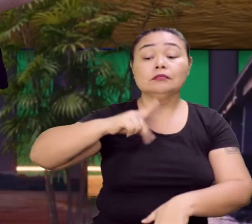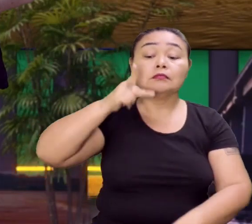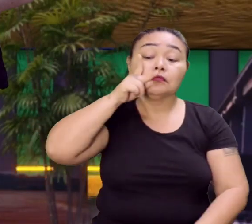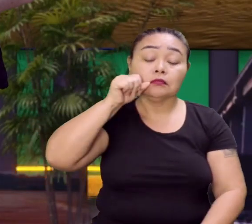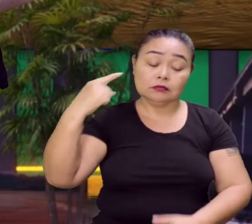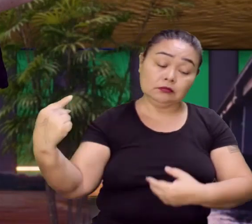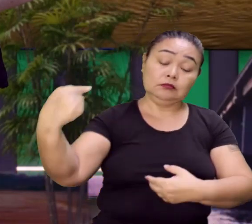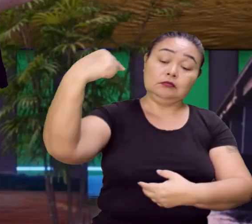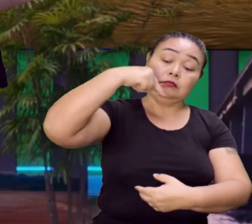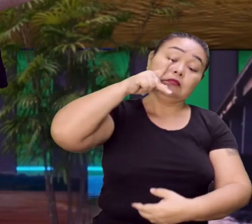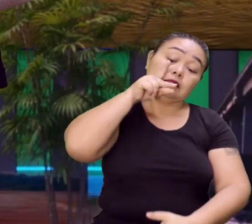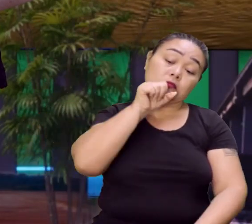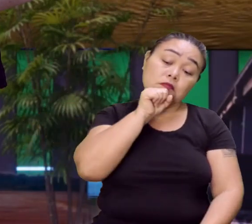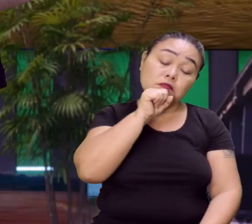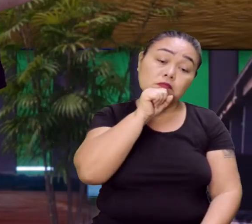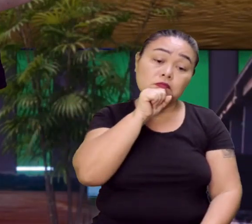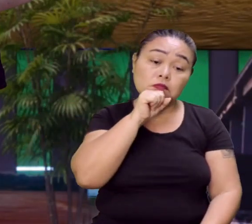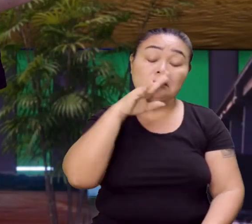vai ter que vir aqui para Porto Velho.